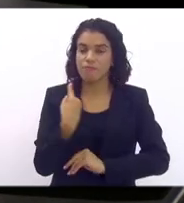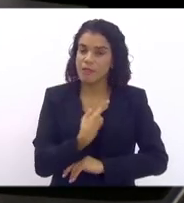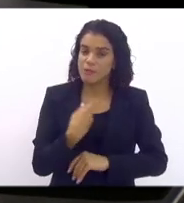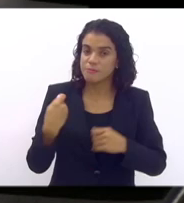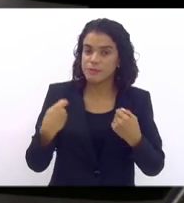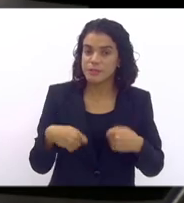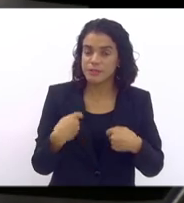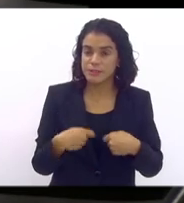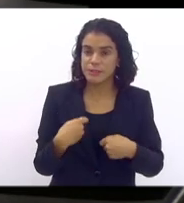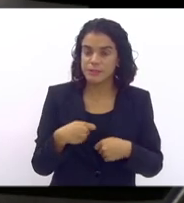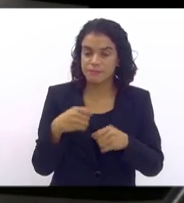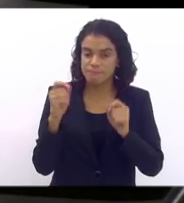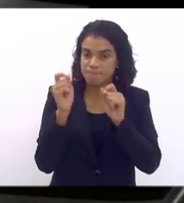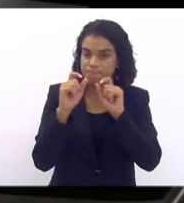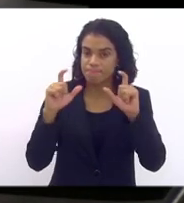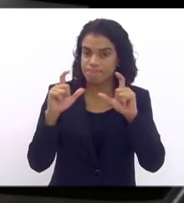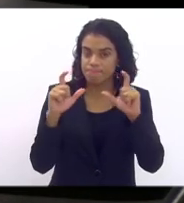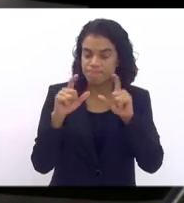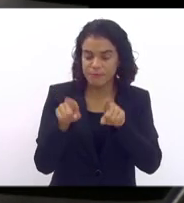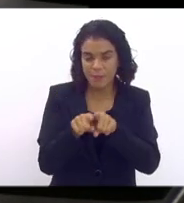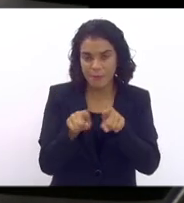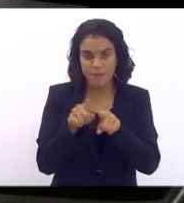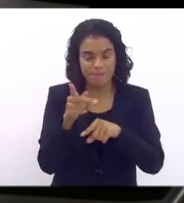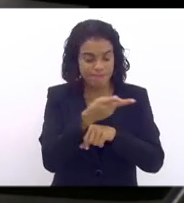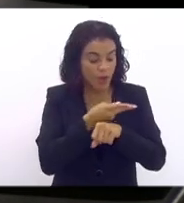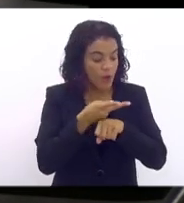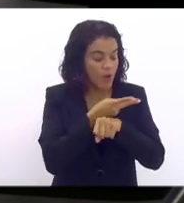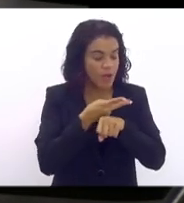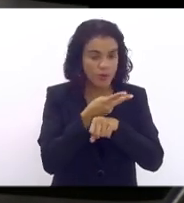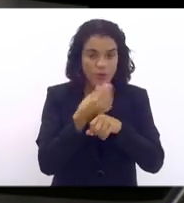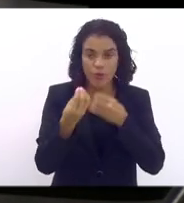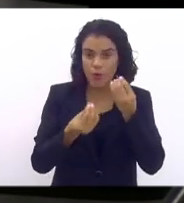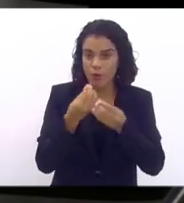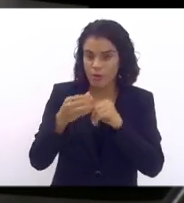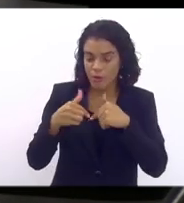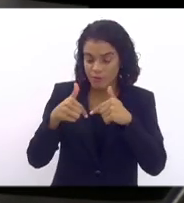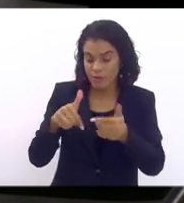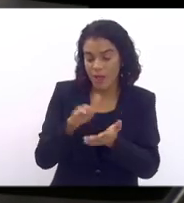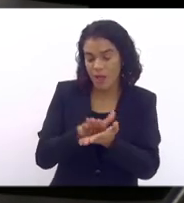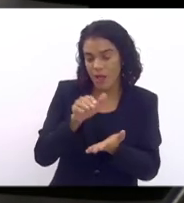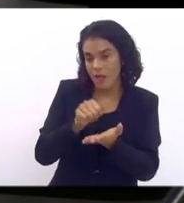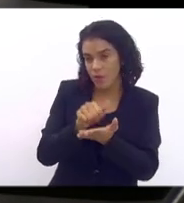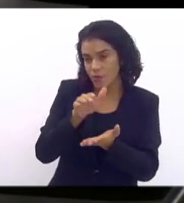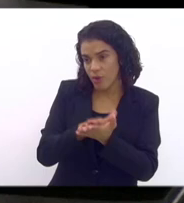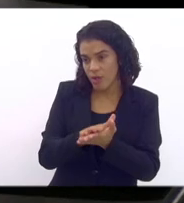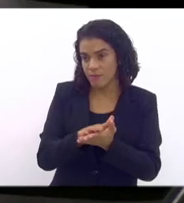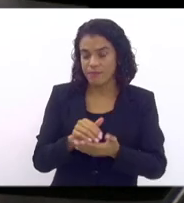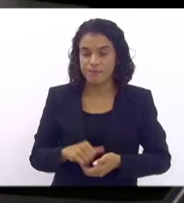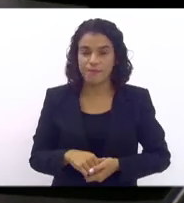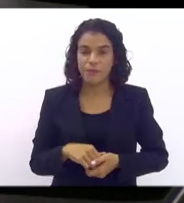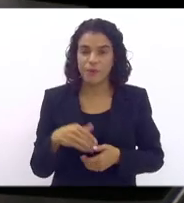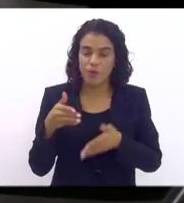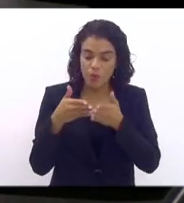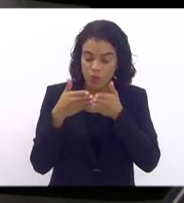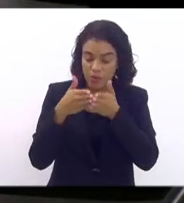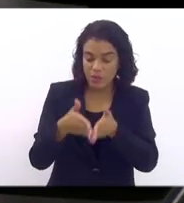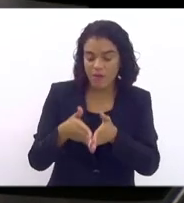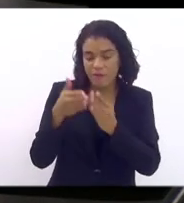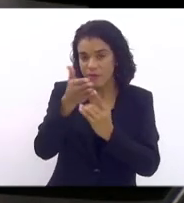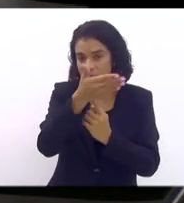ficar a eh eh buscando como autuar os responsáveis para que isso não se repita o Nav de bandeira